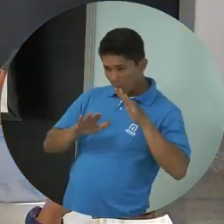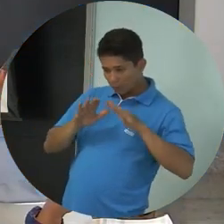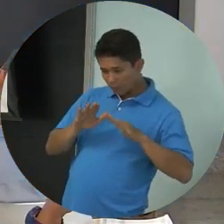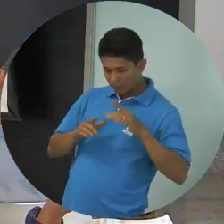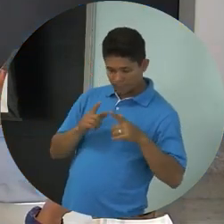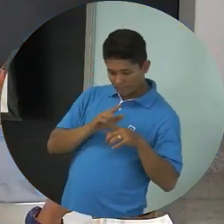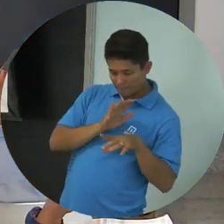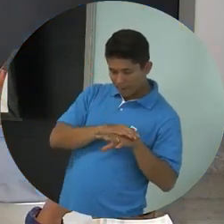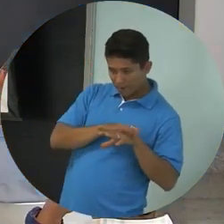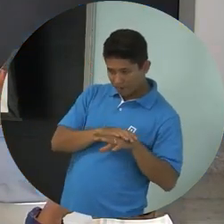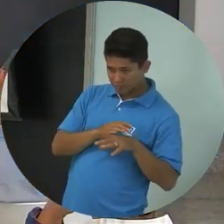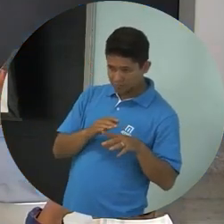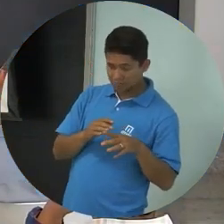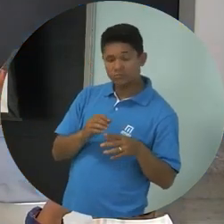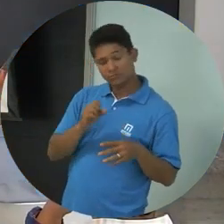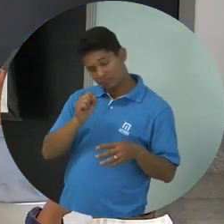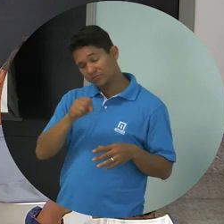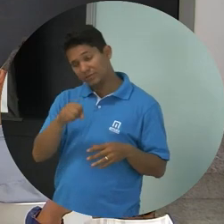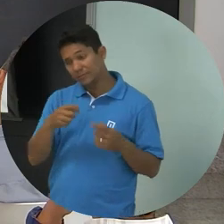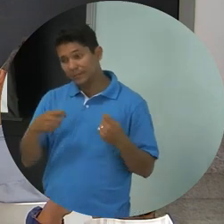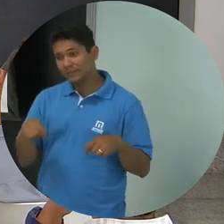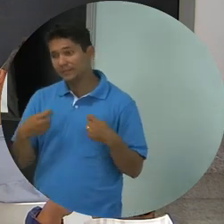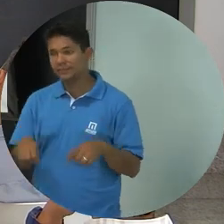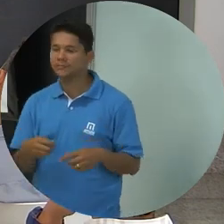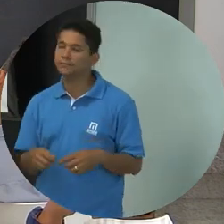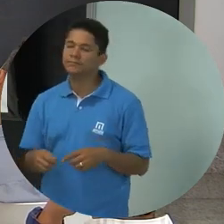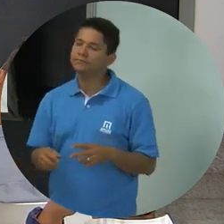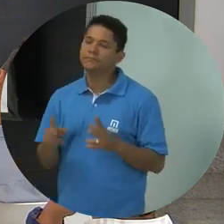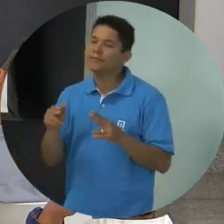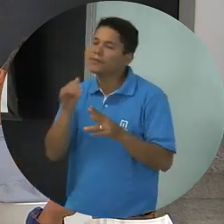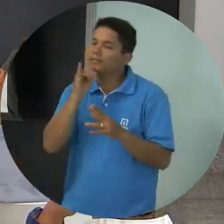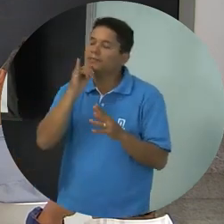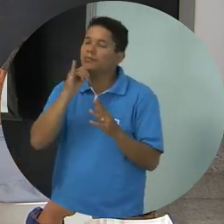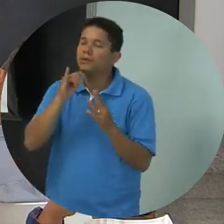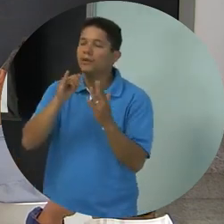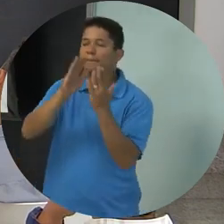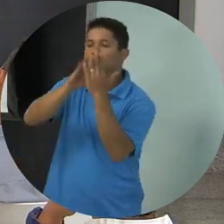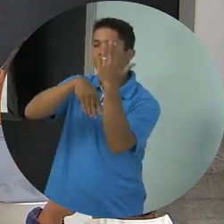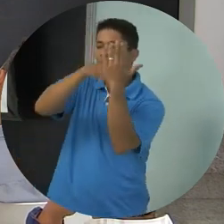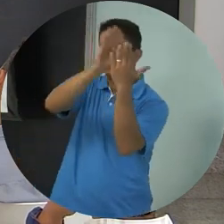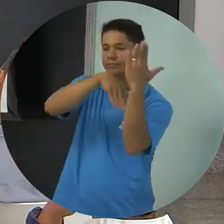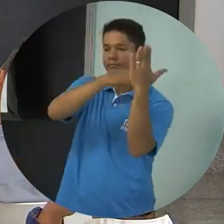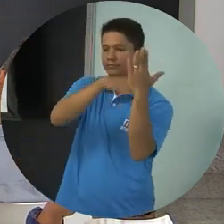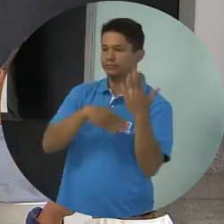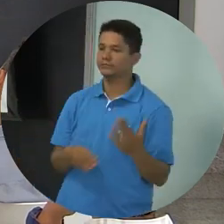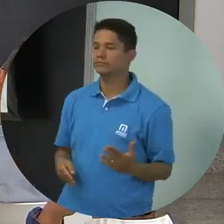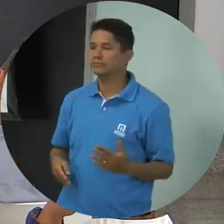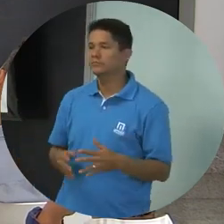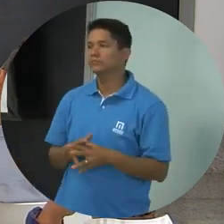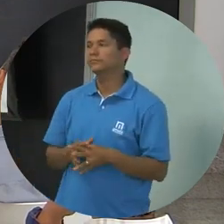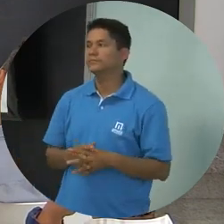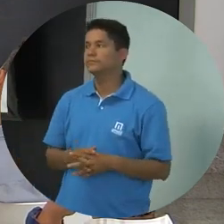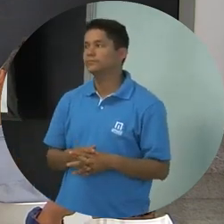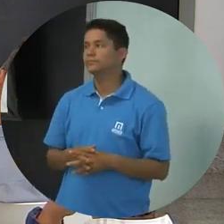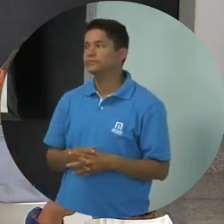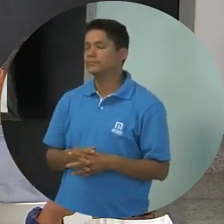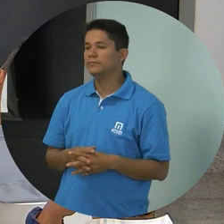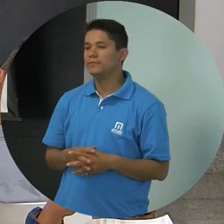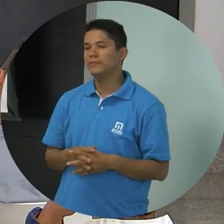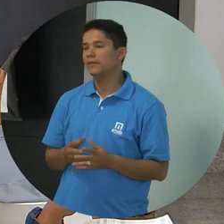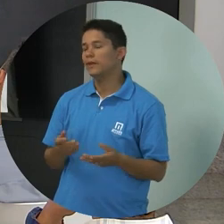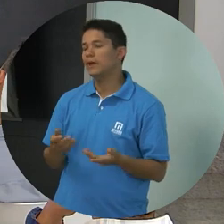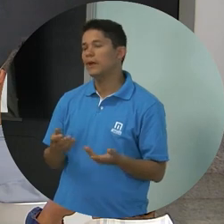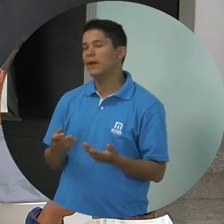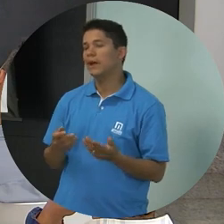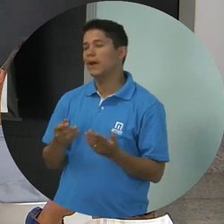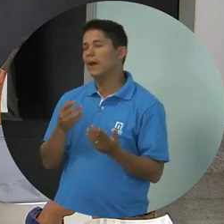outras modalidades, a gente sabe, por exemplo, que numa modalidade, por exemplo, de pintura, né, você tem a aplicação da tinta